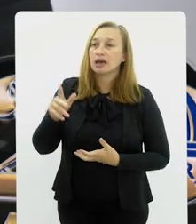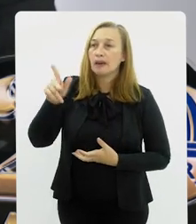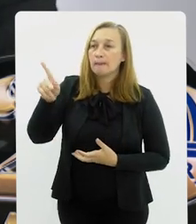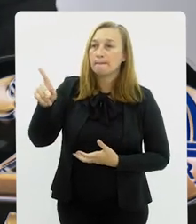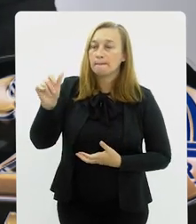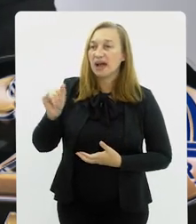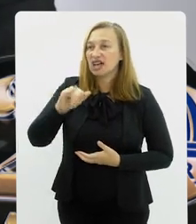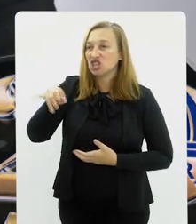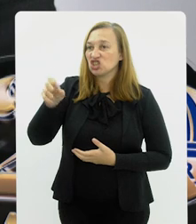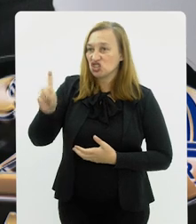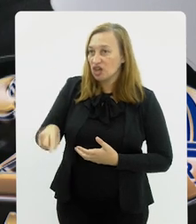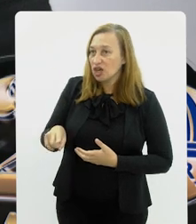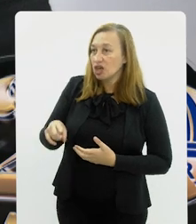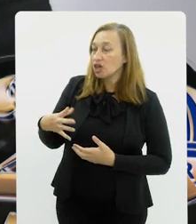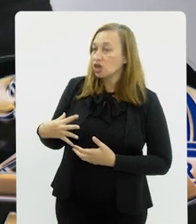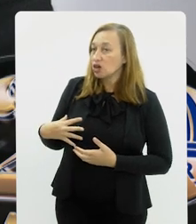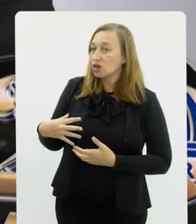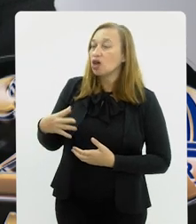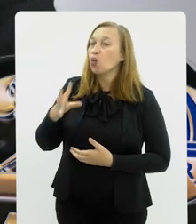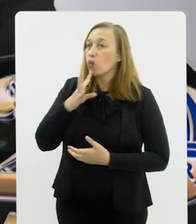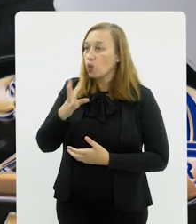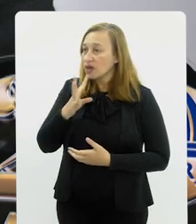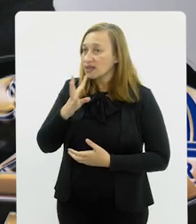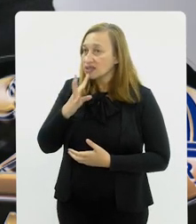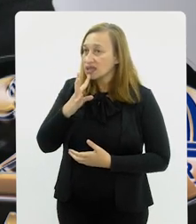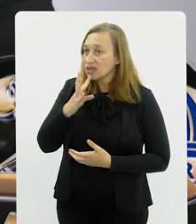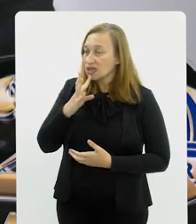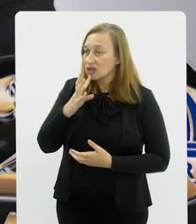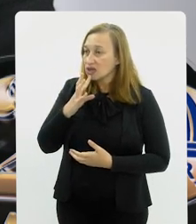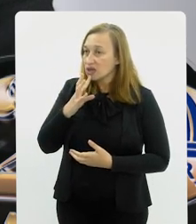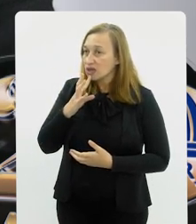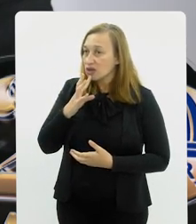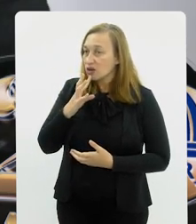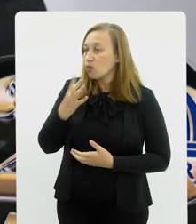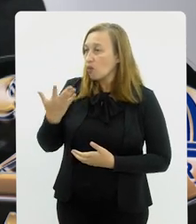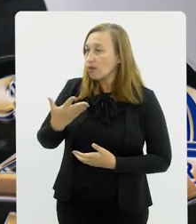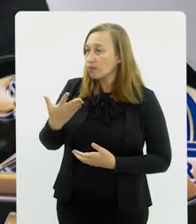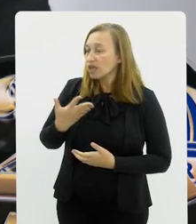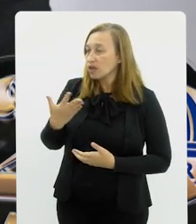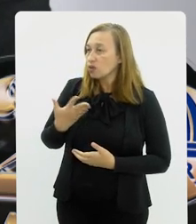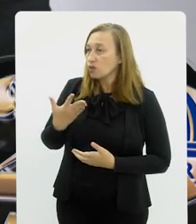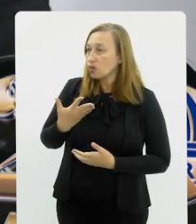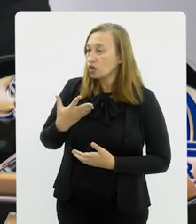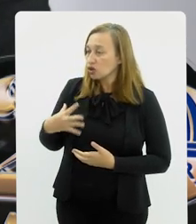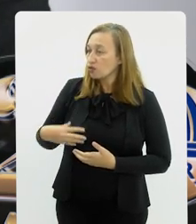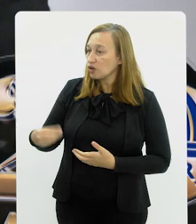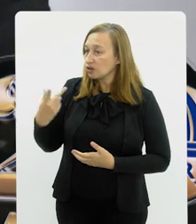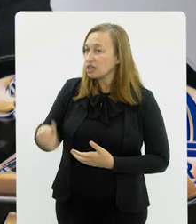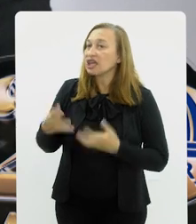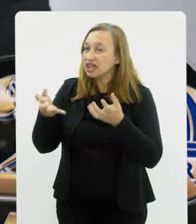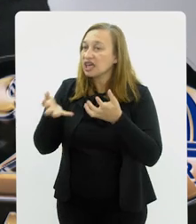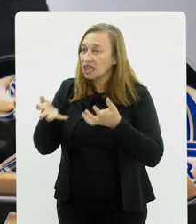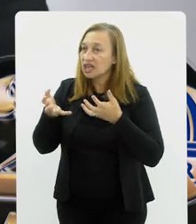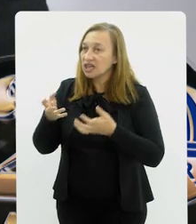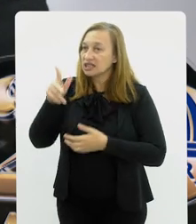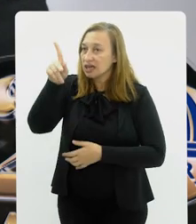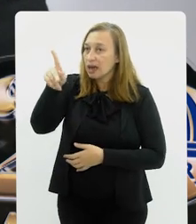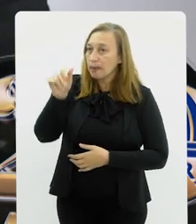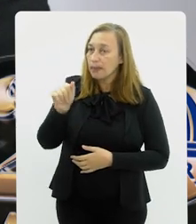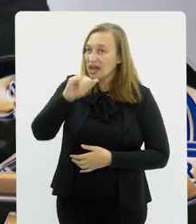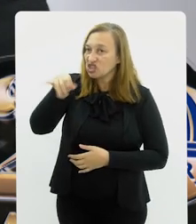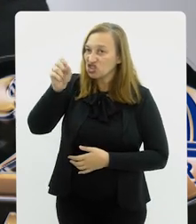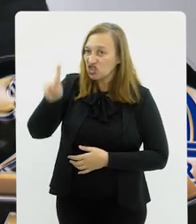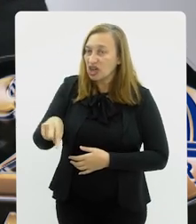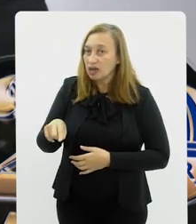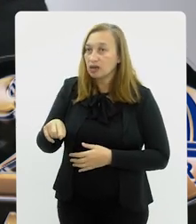conheci um profissional de Parintins que o filho, ainda com 8 anos, queria ser pajé. Então ele já estava sendo direcionado para